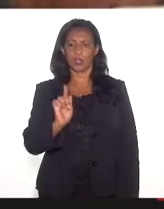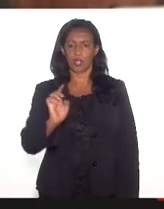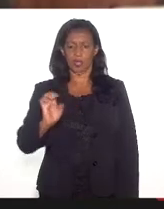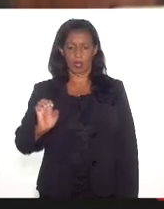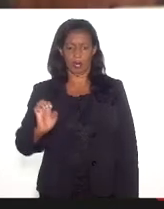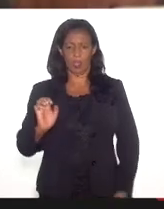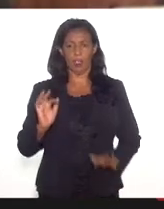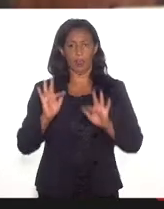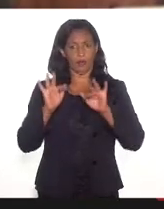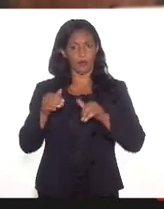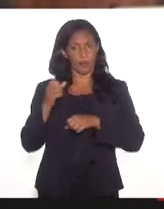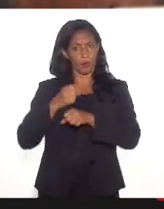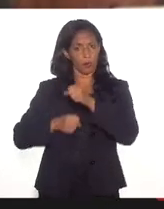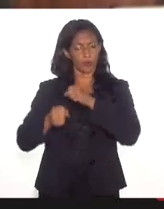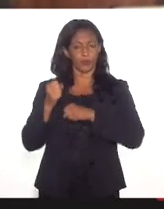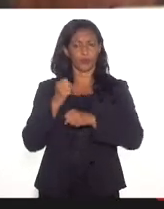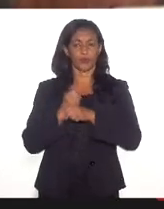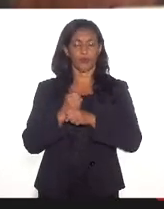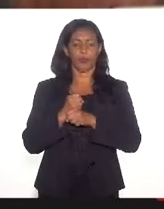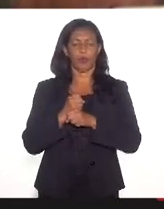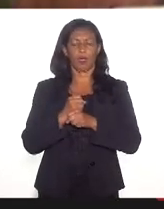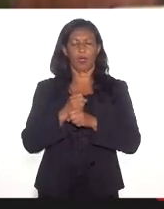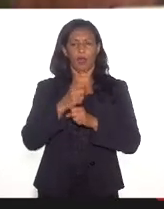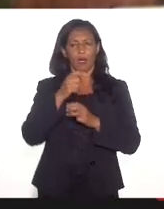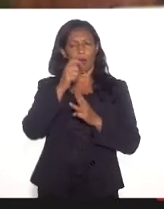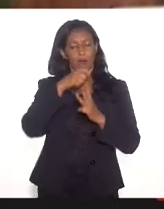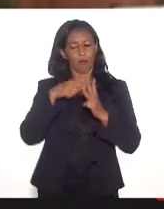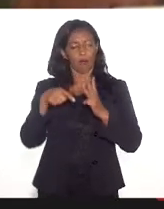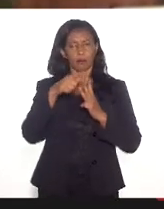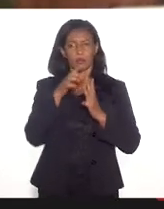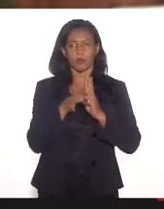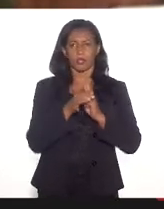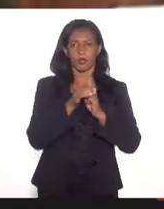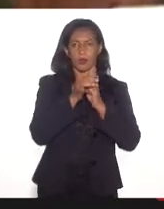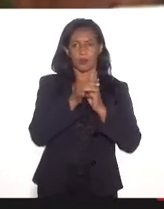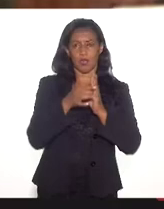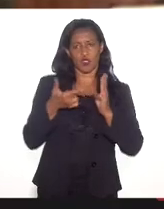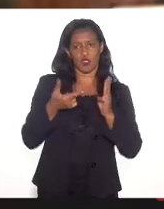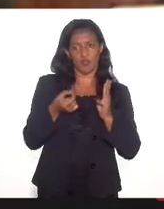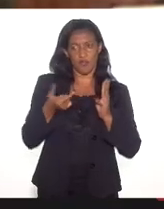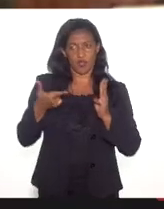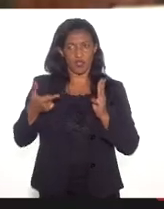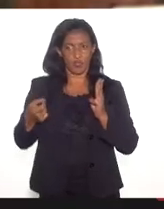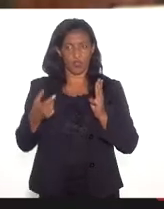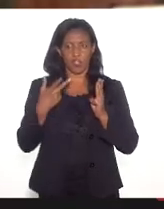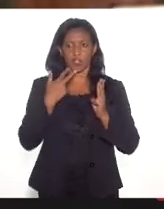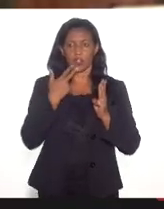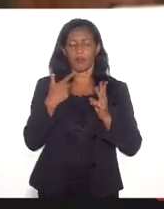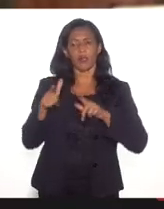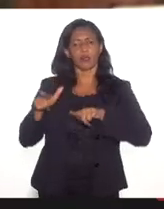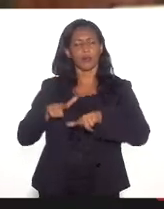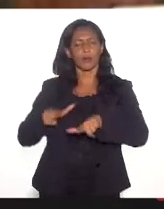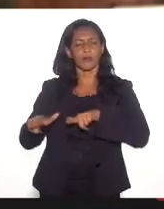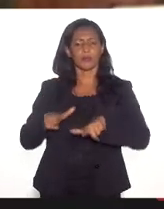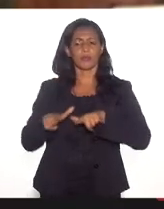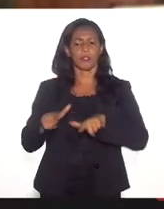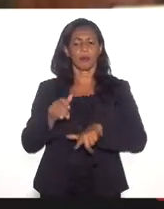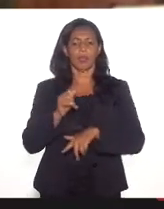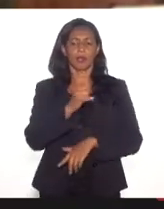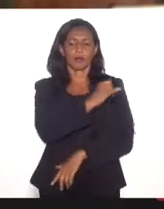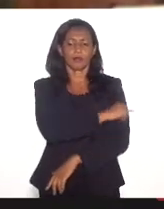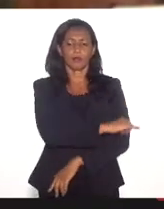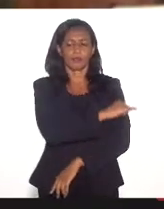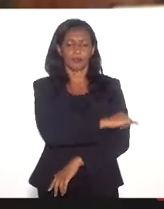ao fim do ano passado ao último trimestre de 2020 em relação ao mercado de trabalho do Rio de